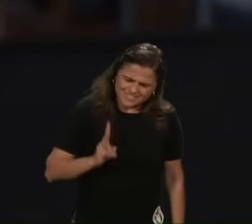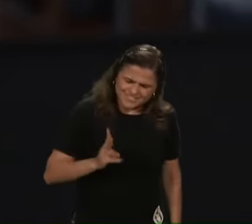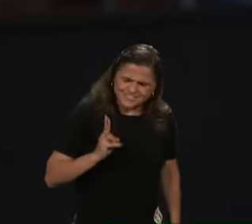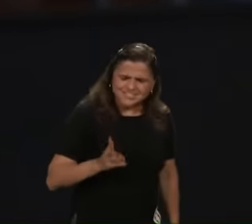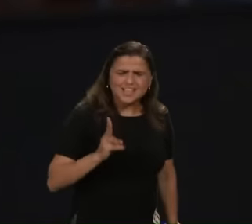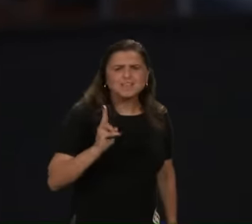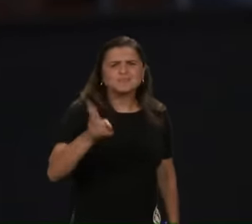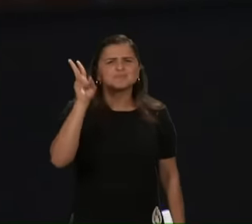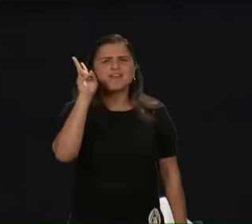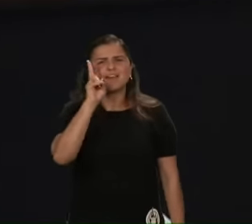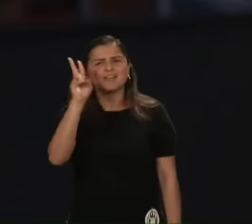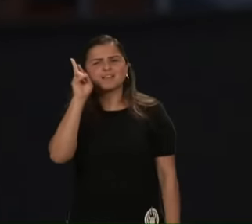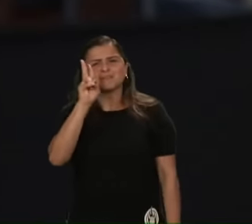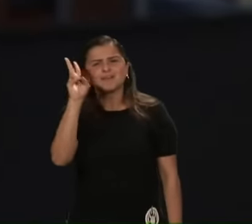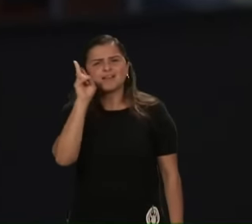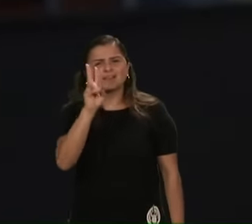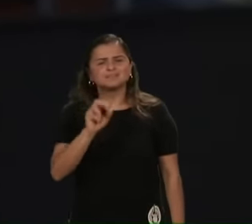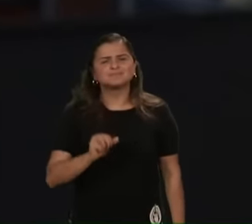Sempre lembrarmos.